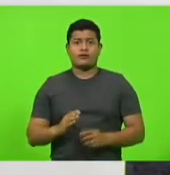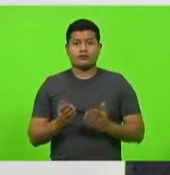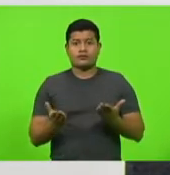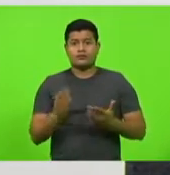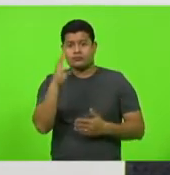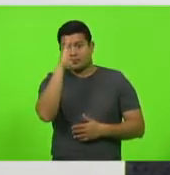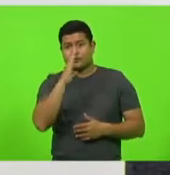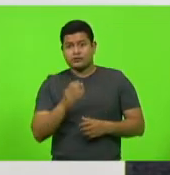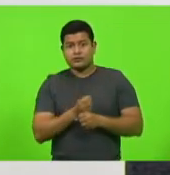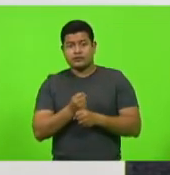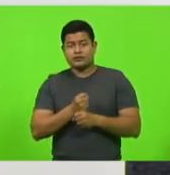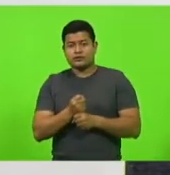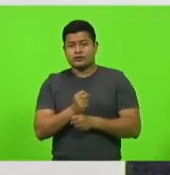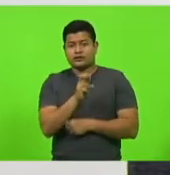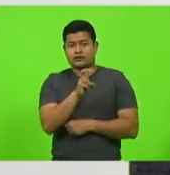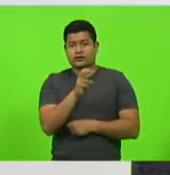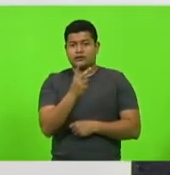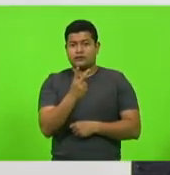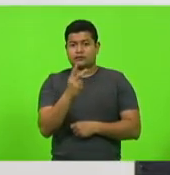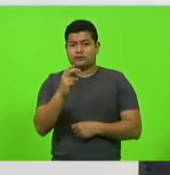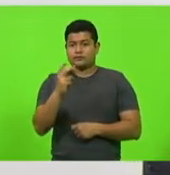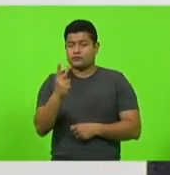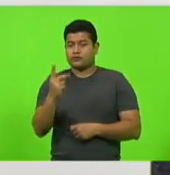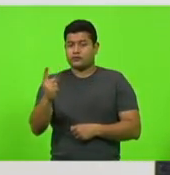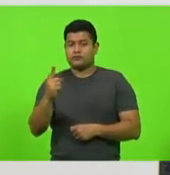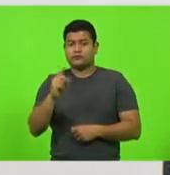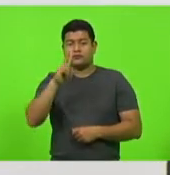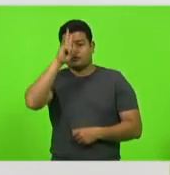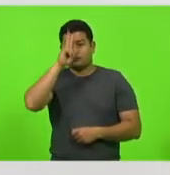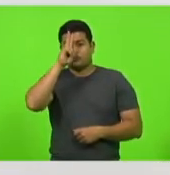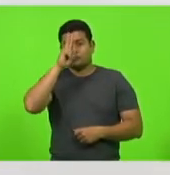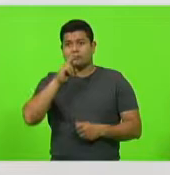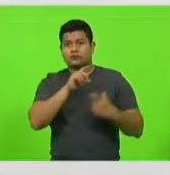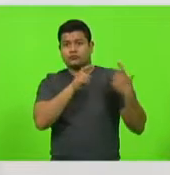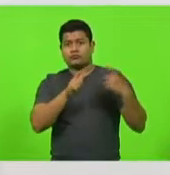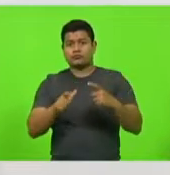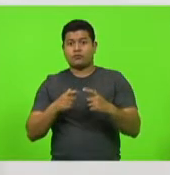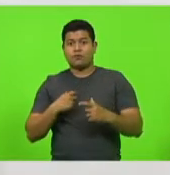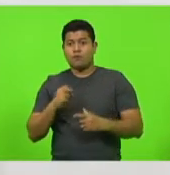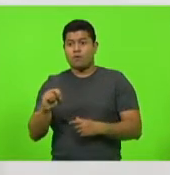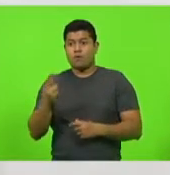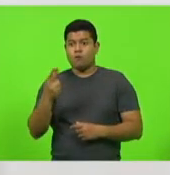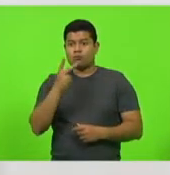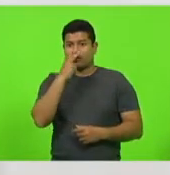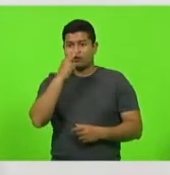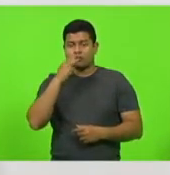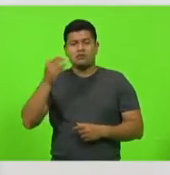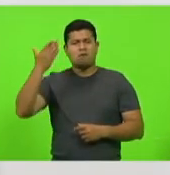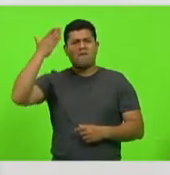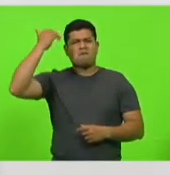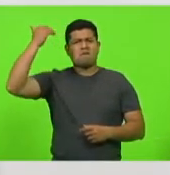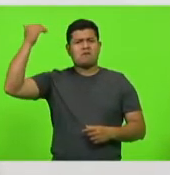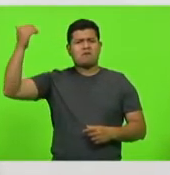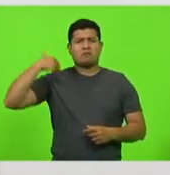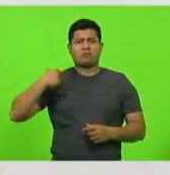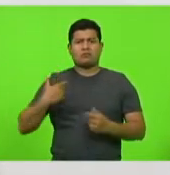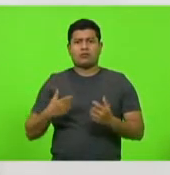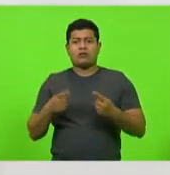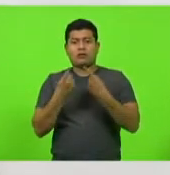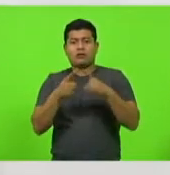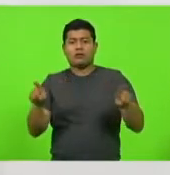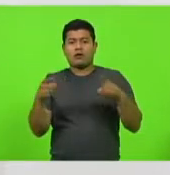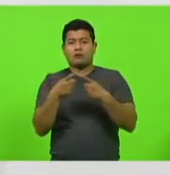nesses 521 anos de história. Ou um astro do sertanejo universitário no auge da sua